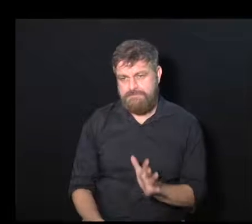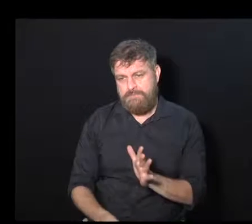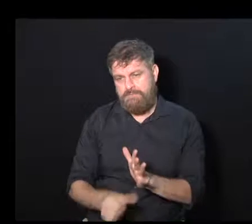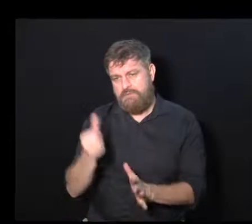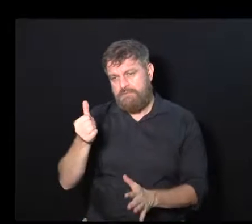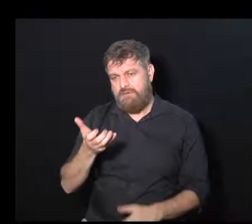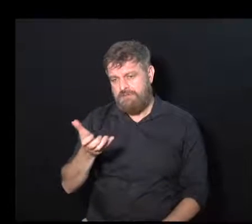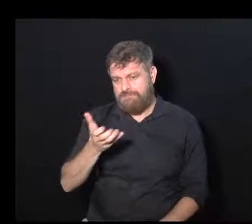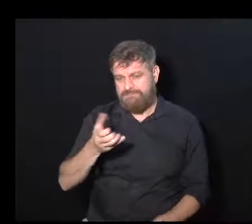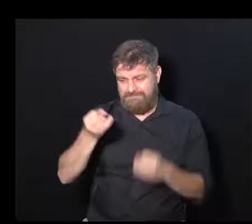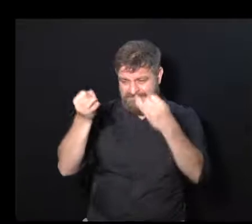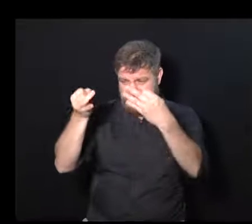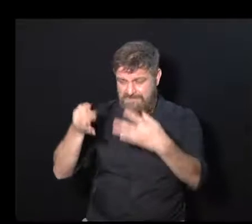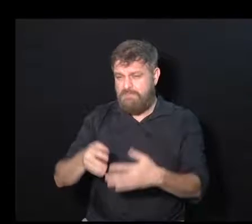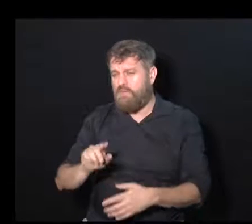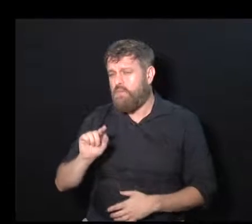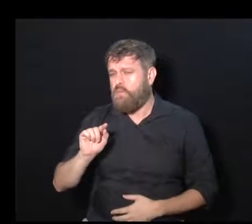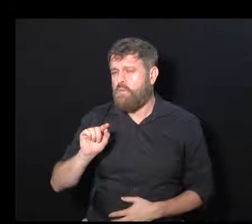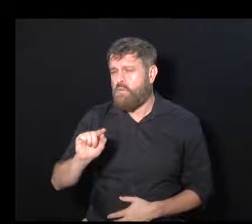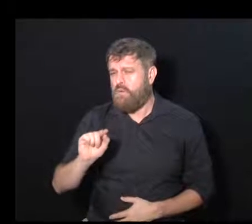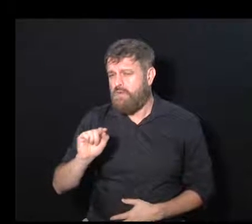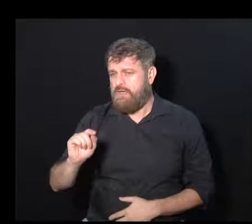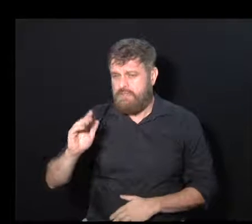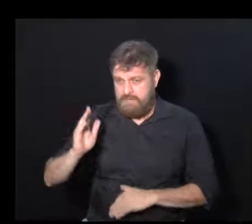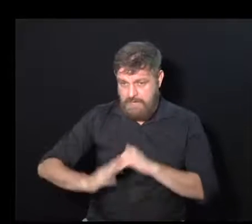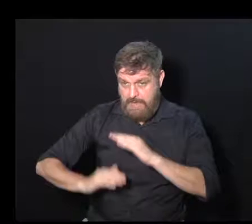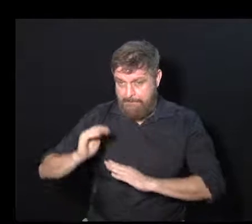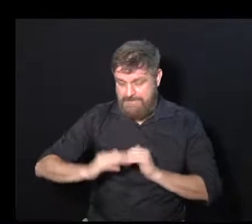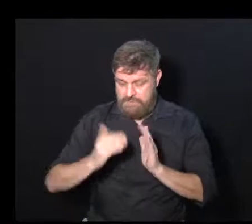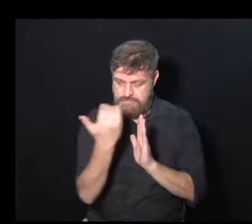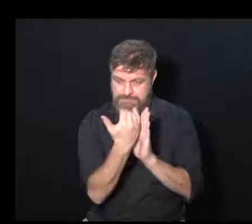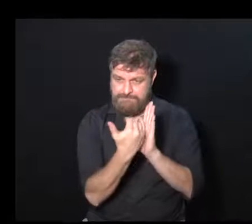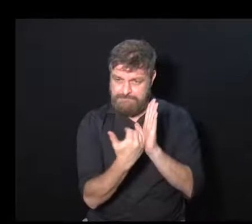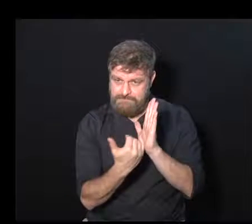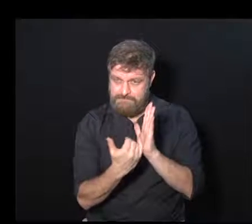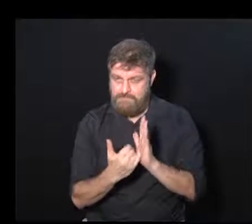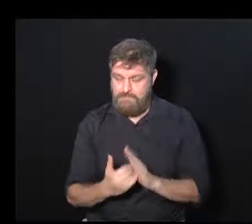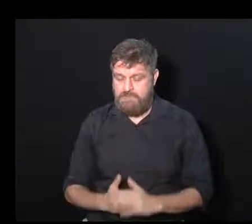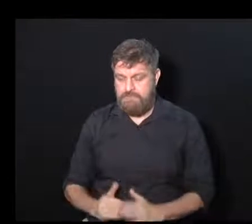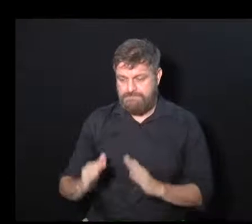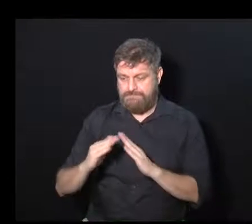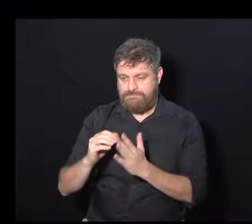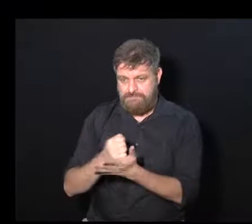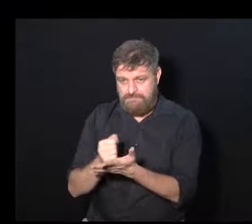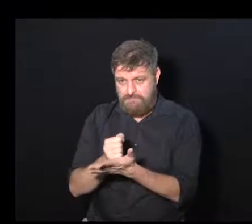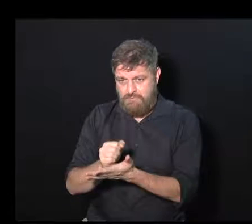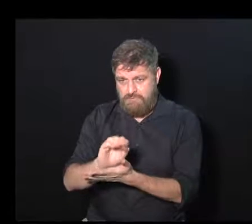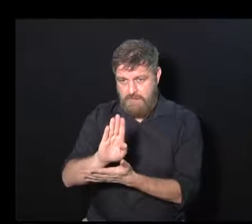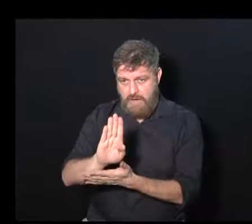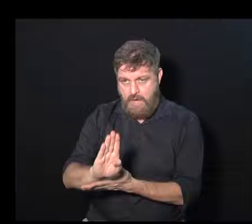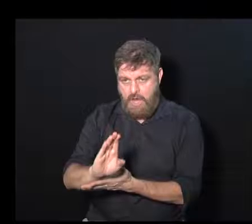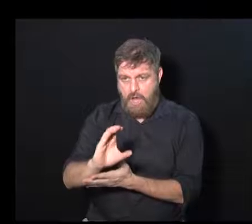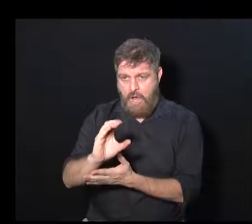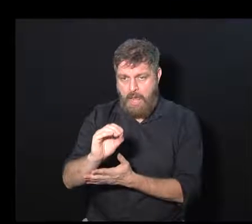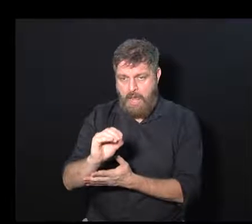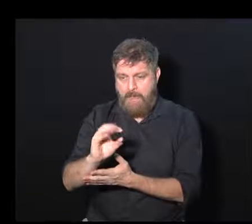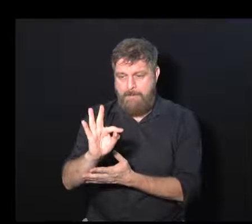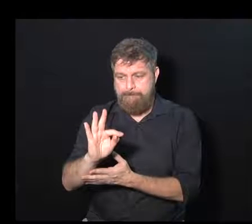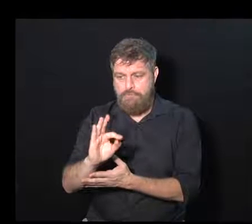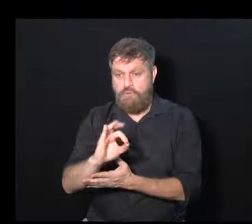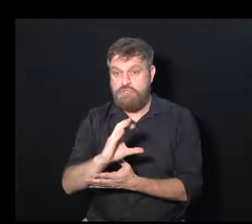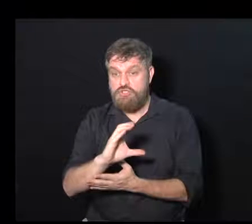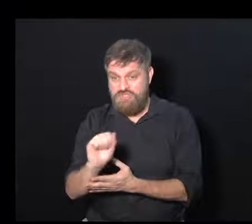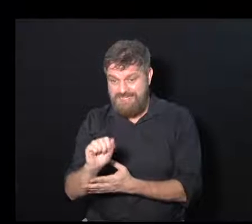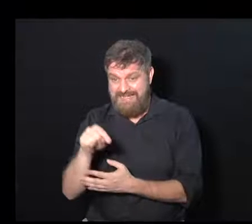Primeiramente, eu vou falar, então, de uma das ações do programa, que é a Botica da Família, que é a farmácia municipal